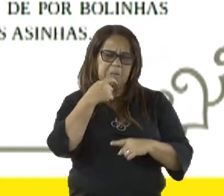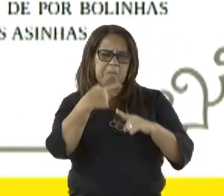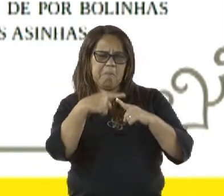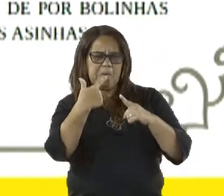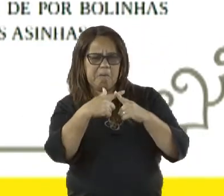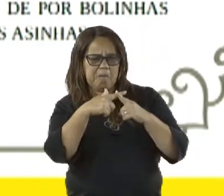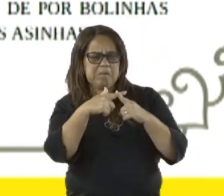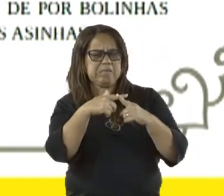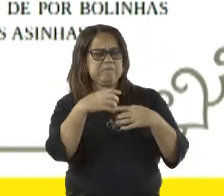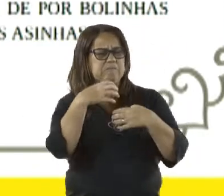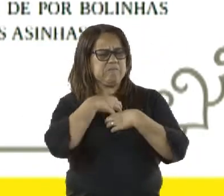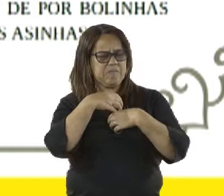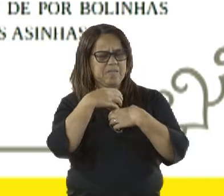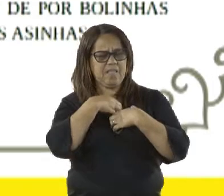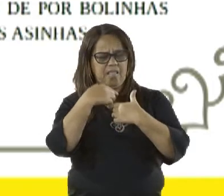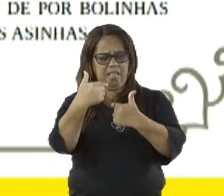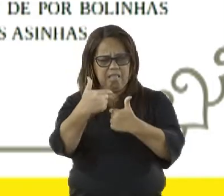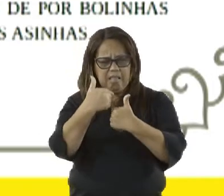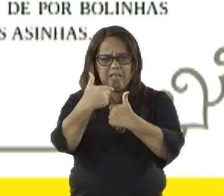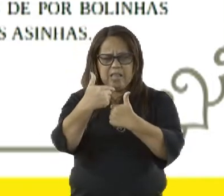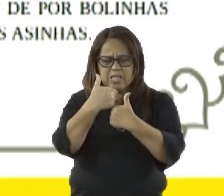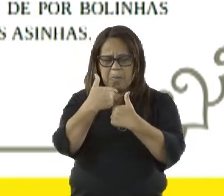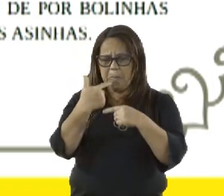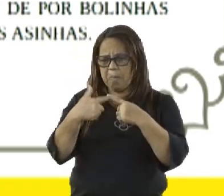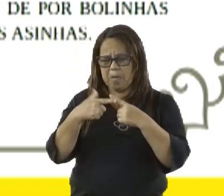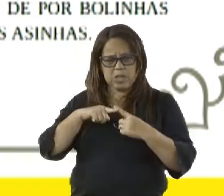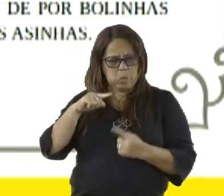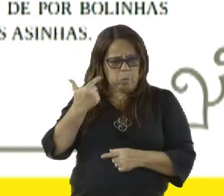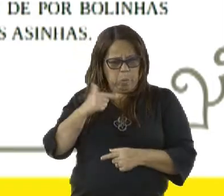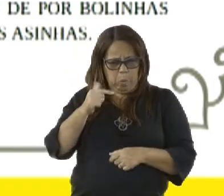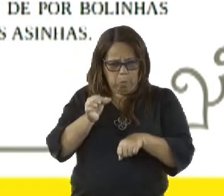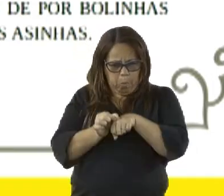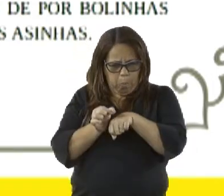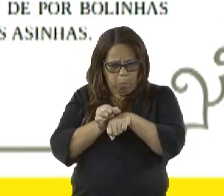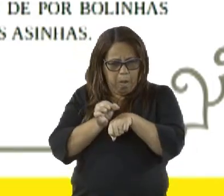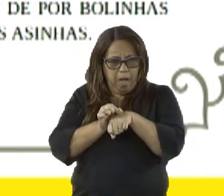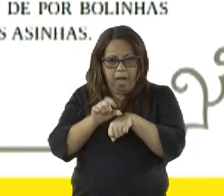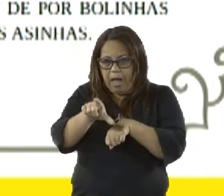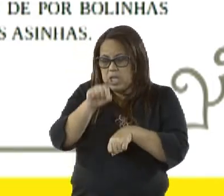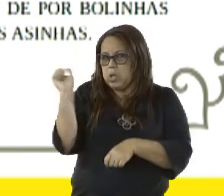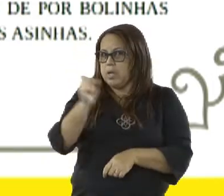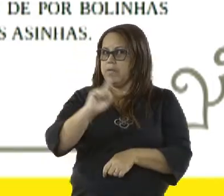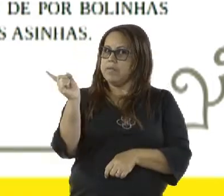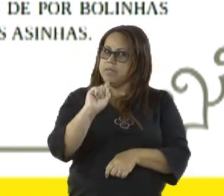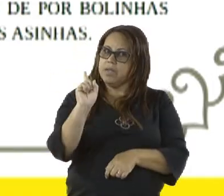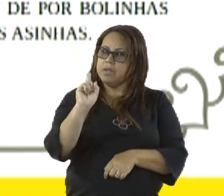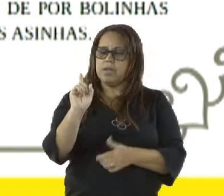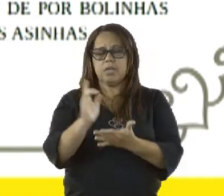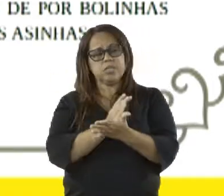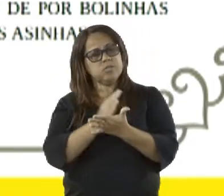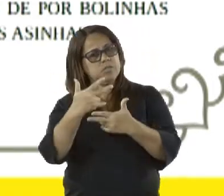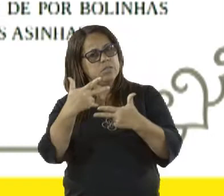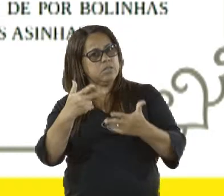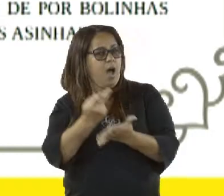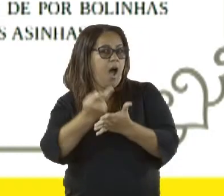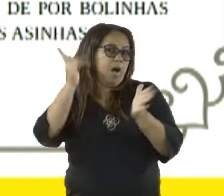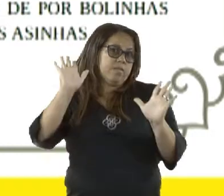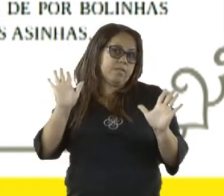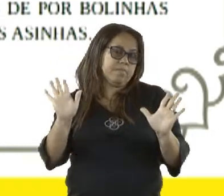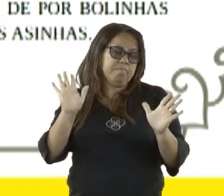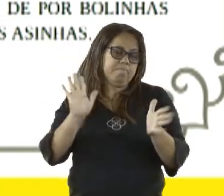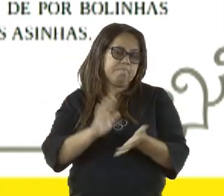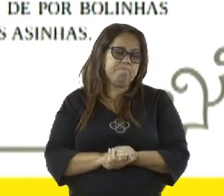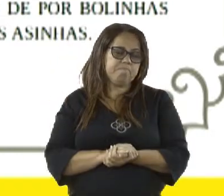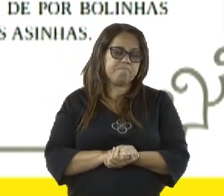os deboches. Não ter bolinhas não foi uma escolha dela. Certas coisas apenas acontecem, né,